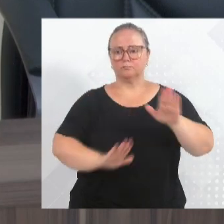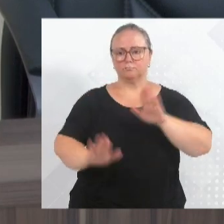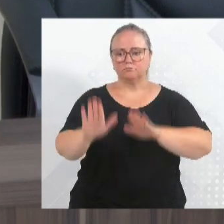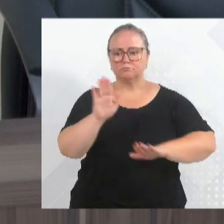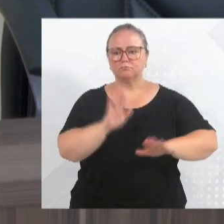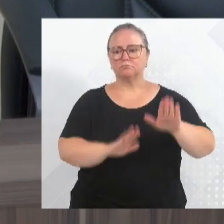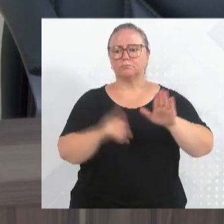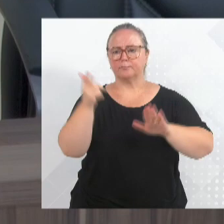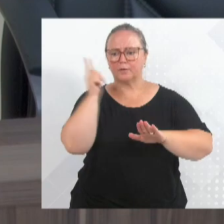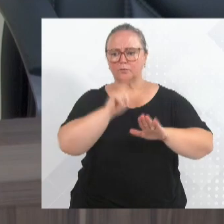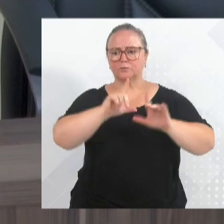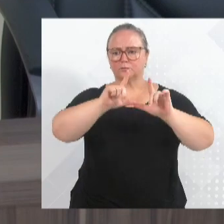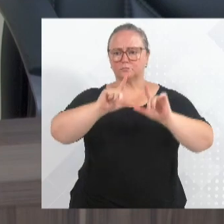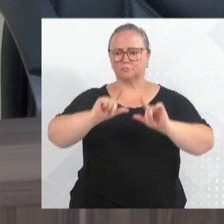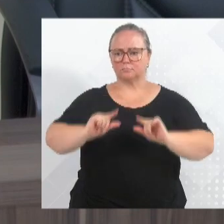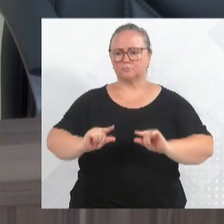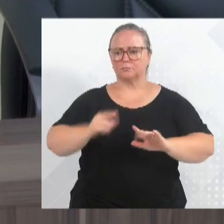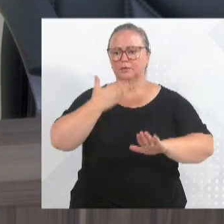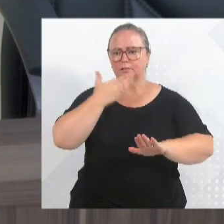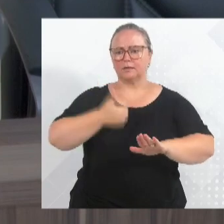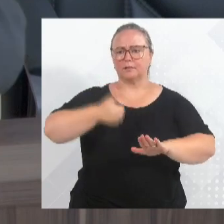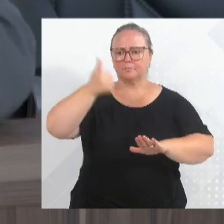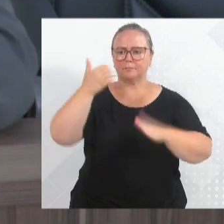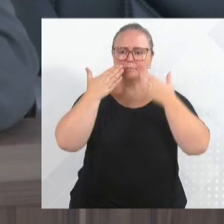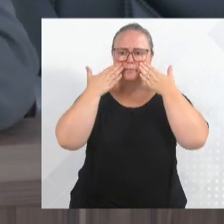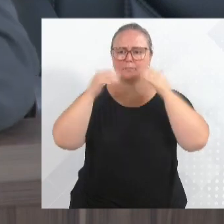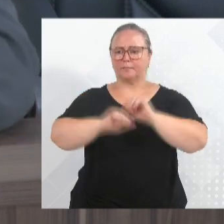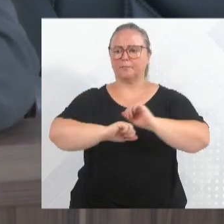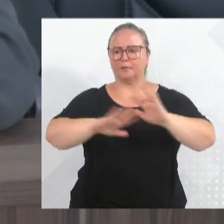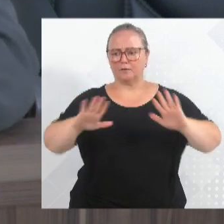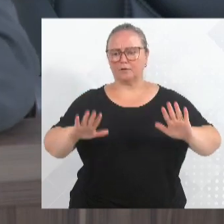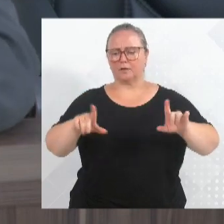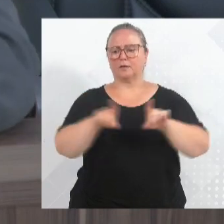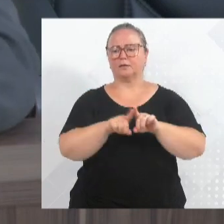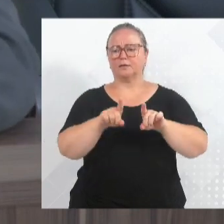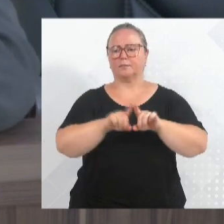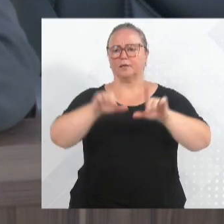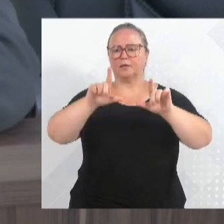para diminuir, para melhorar a transparência e diminuir